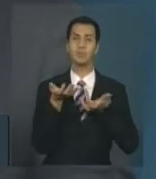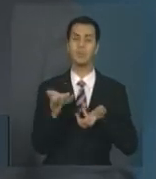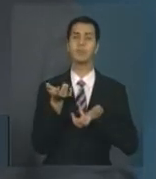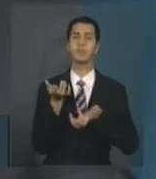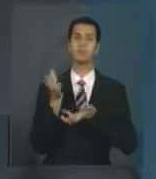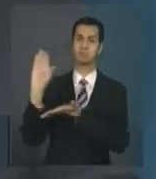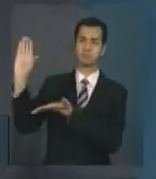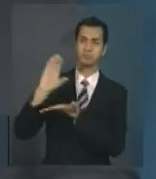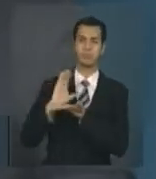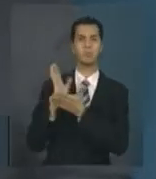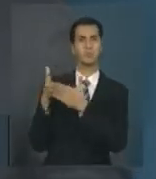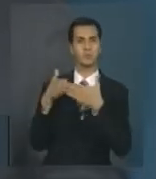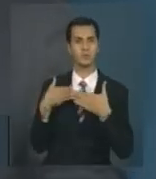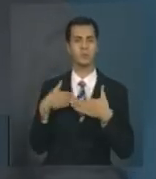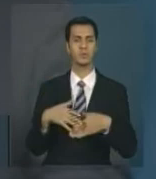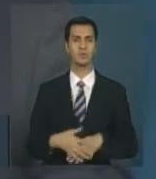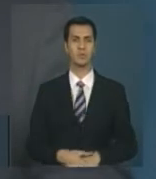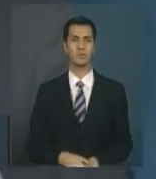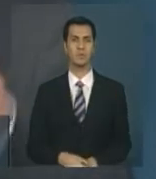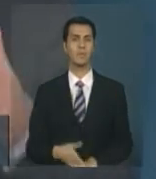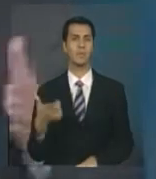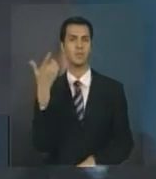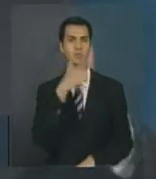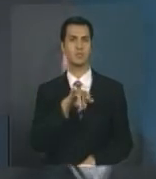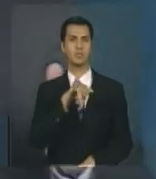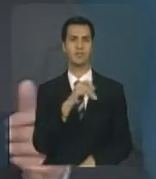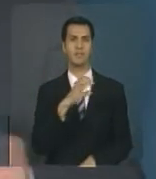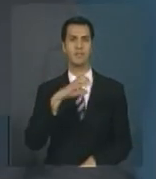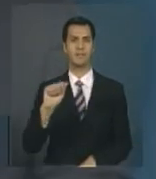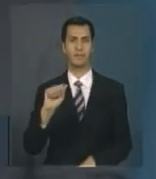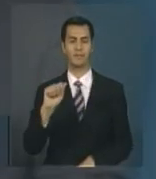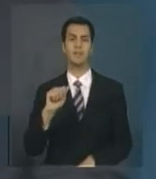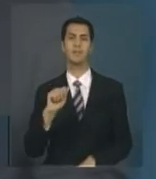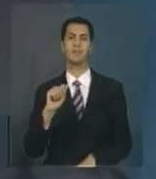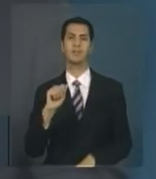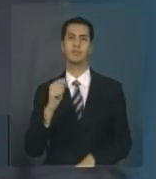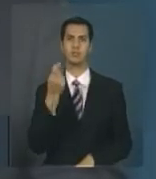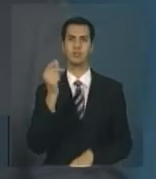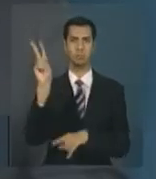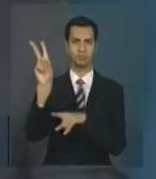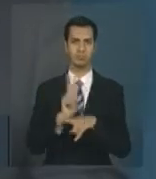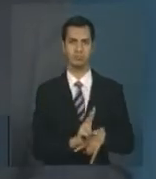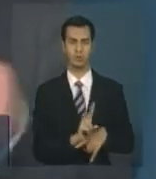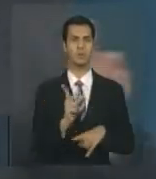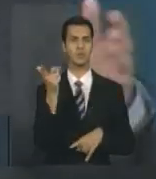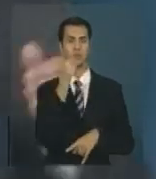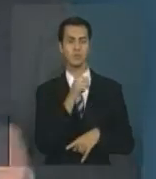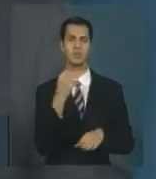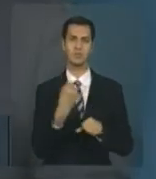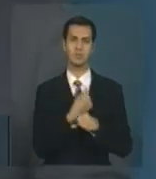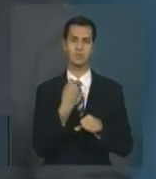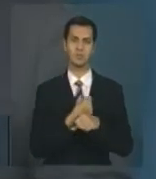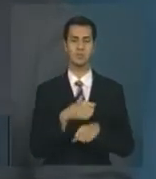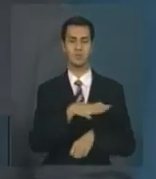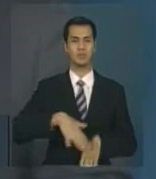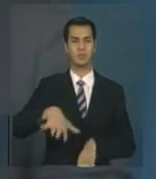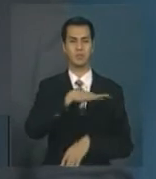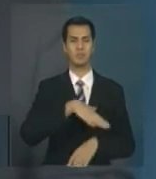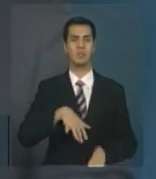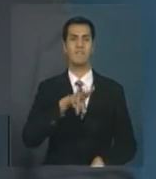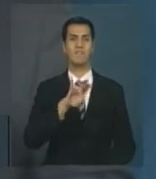JAICA e se ter, portanto, o sistema de contenção de cheias lá no Vale do